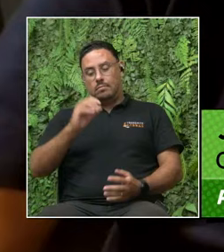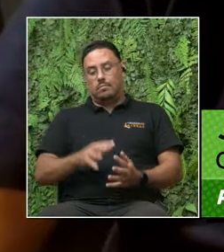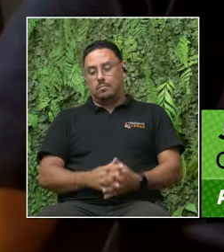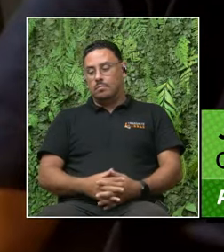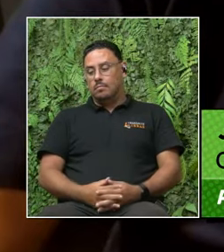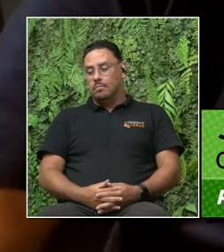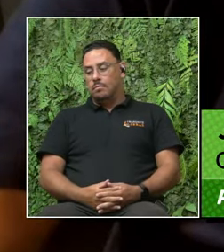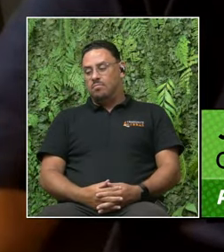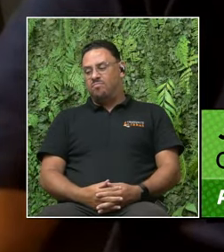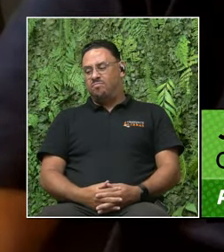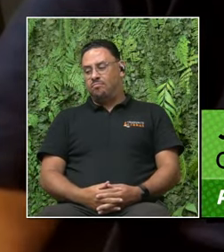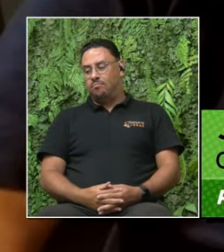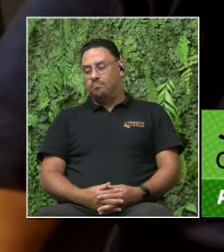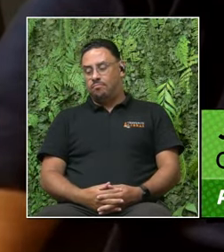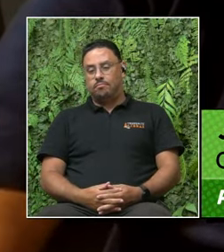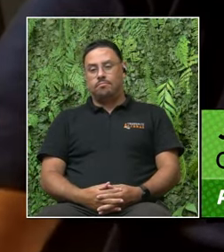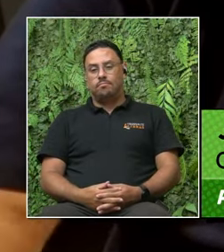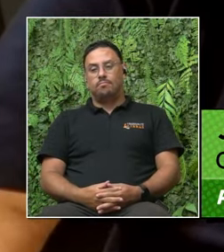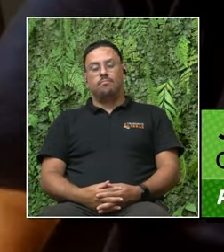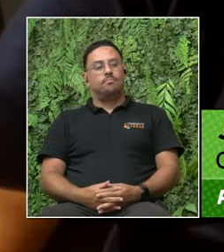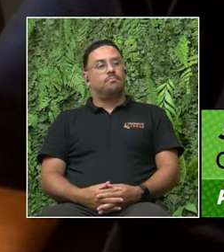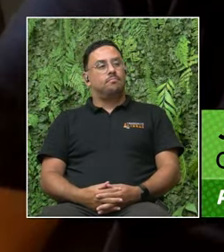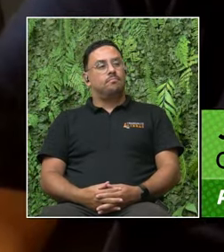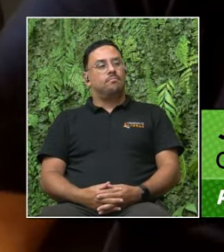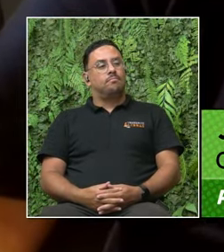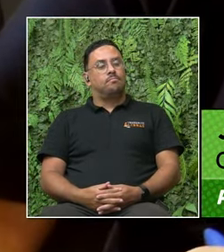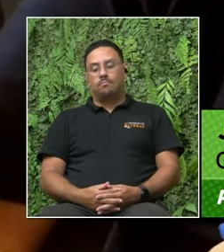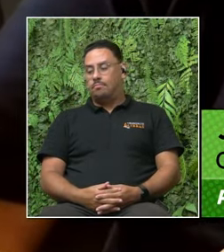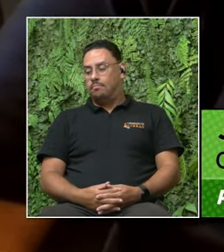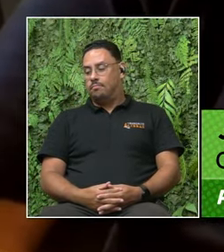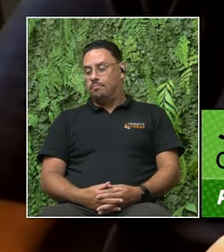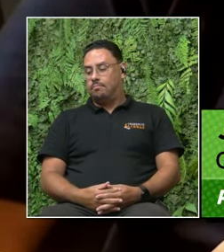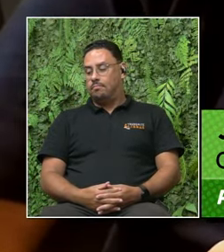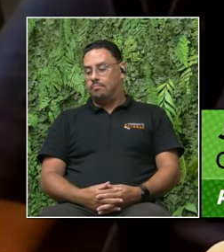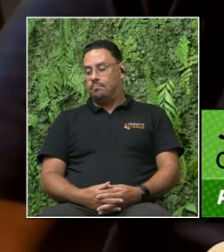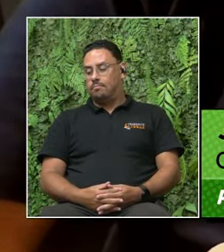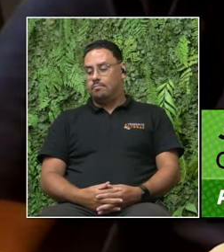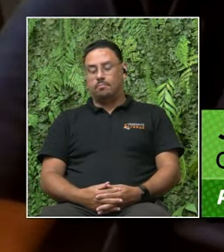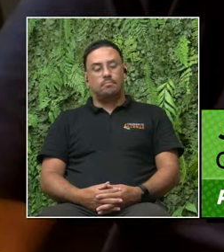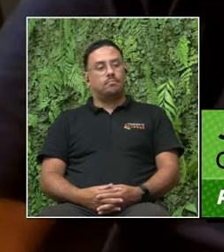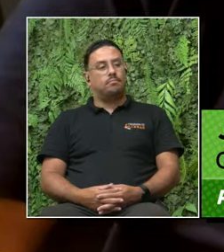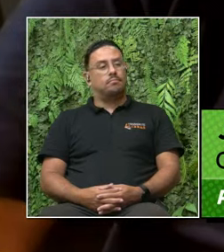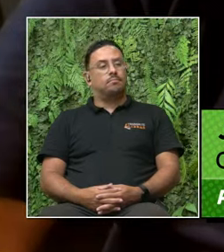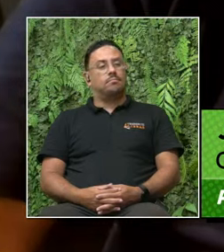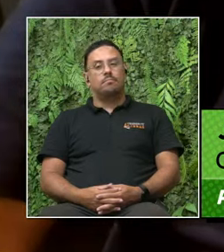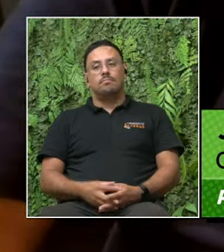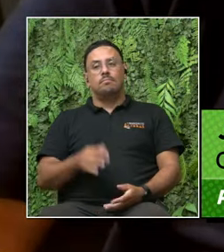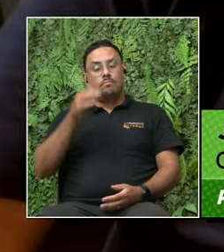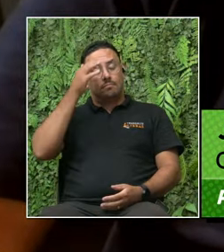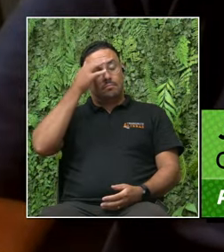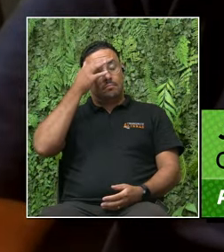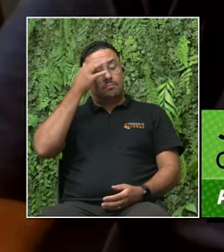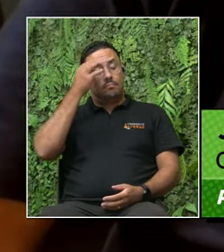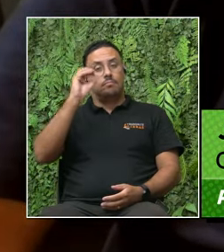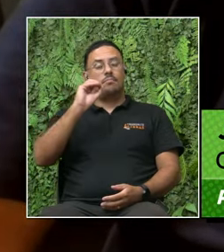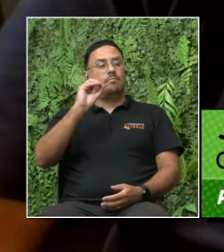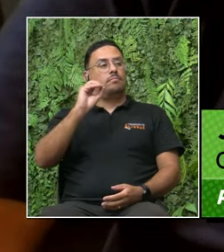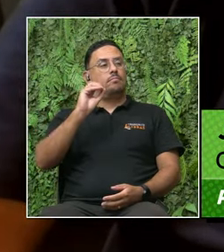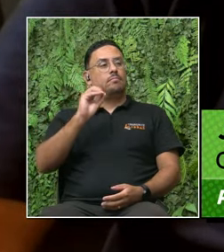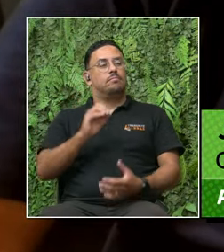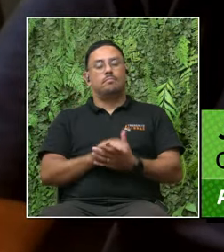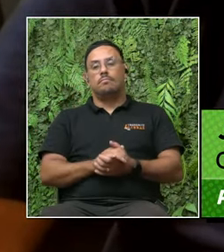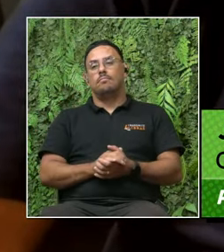zero é possível é povo tá bravo com treinador insano hoje hein Muito bem zero